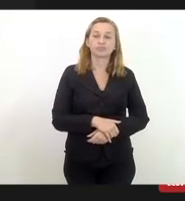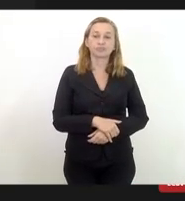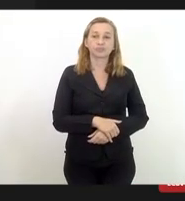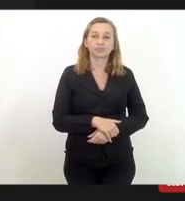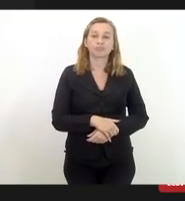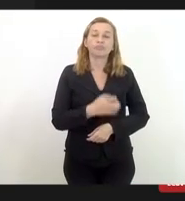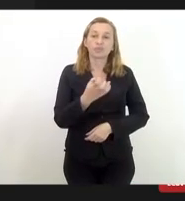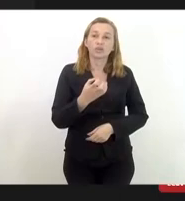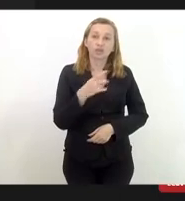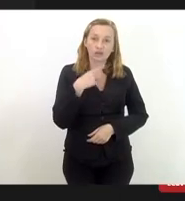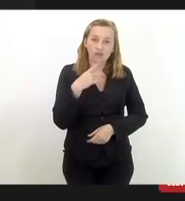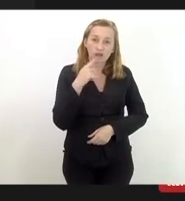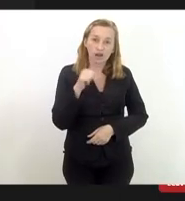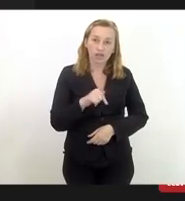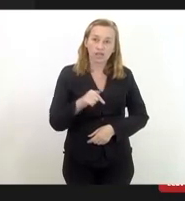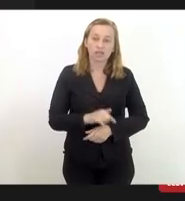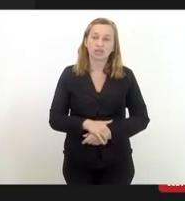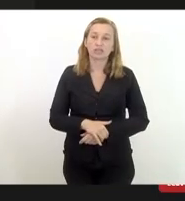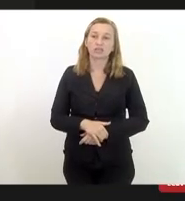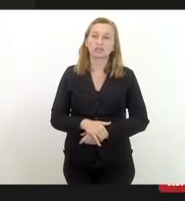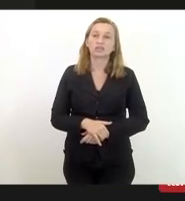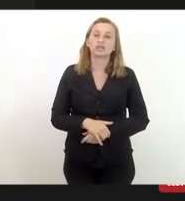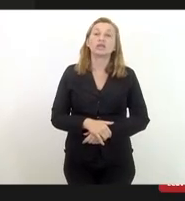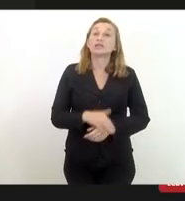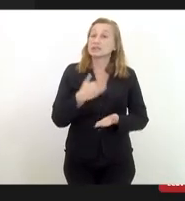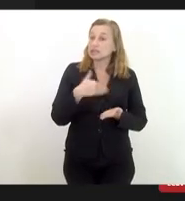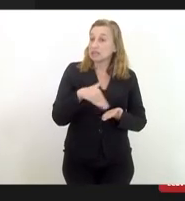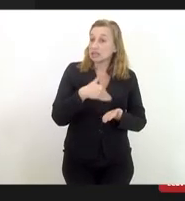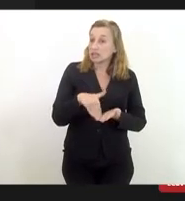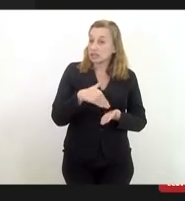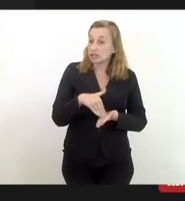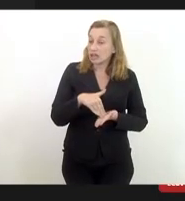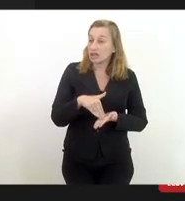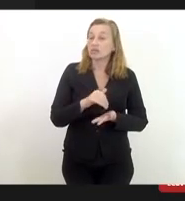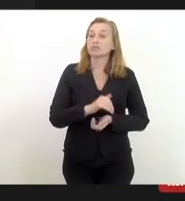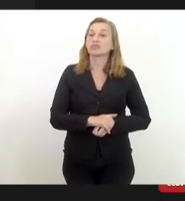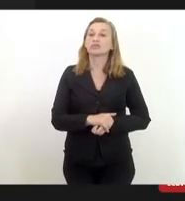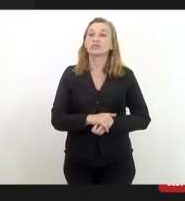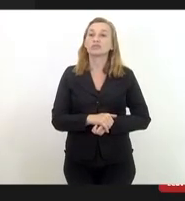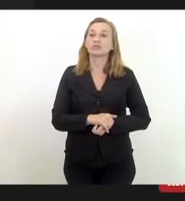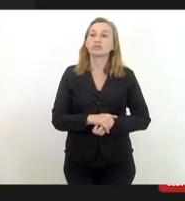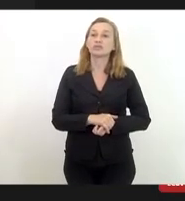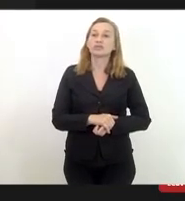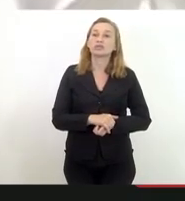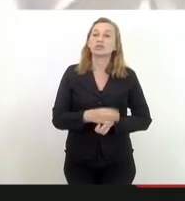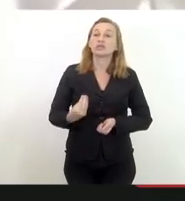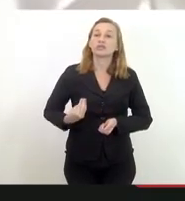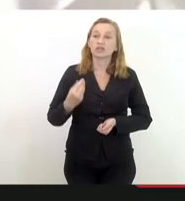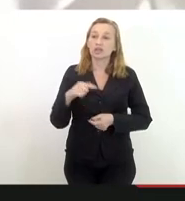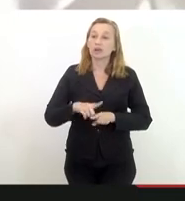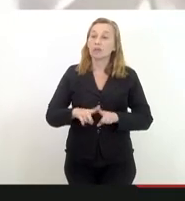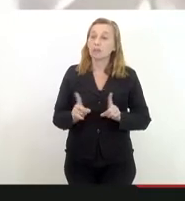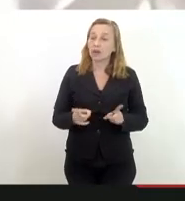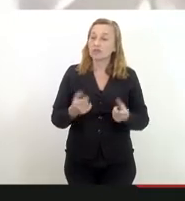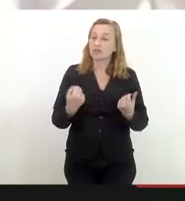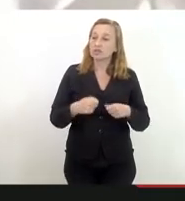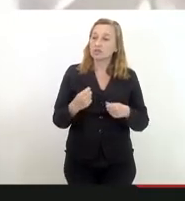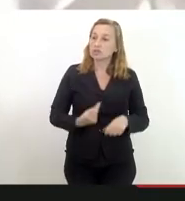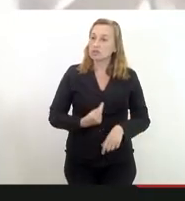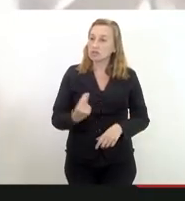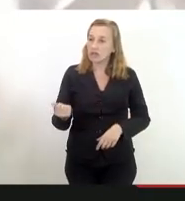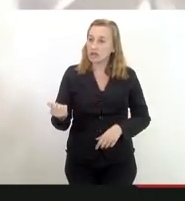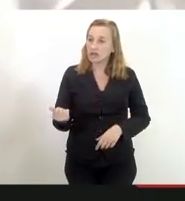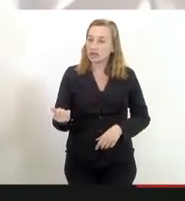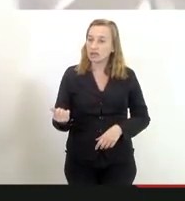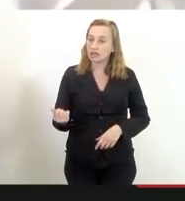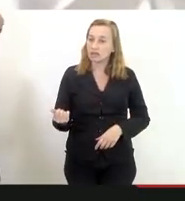Eu quero justificar aqui que o secretário Rodrigo Oliveira, ele esteve conosco, mas ele precisou se ausentar em